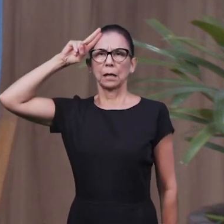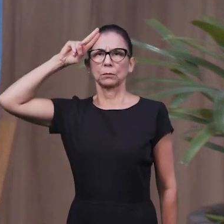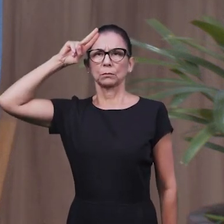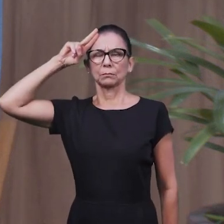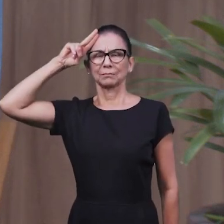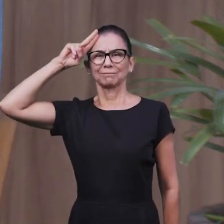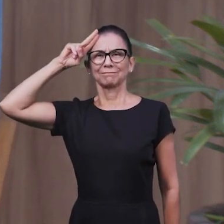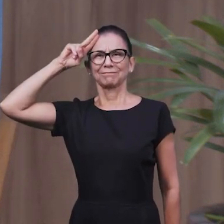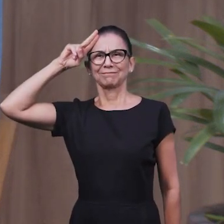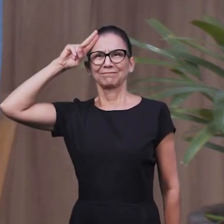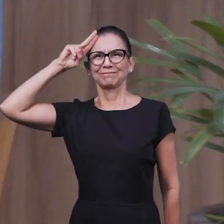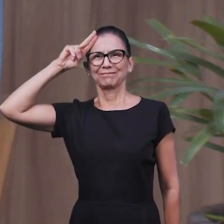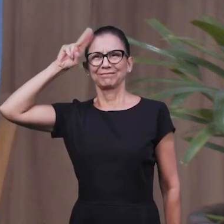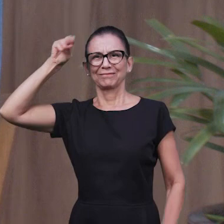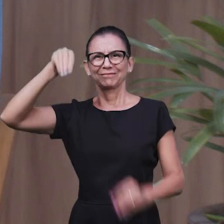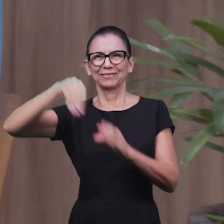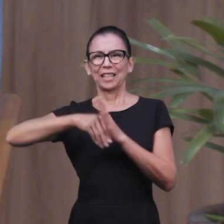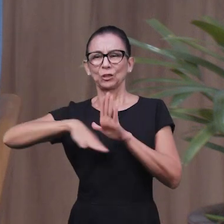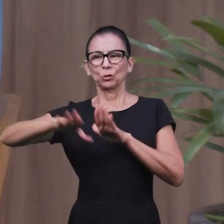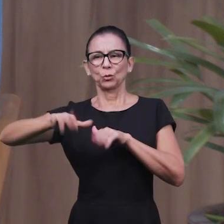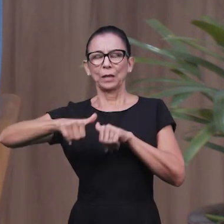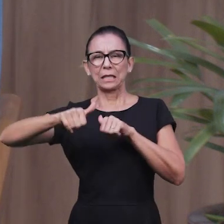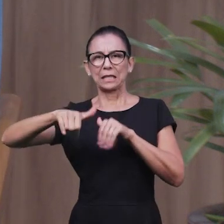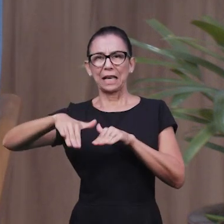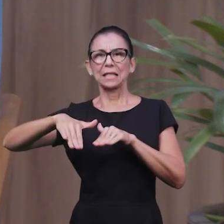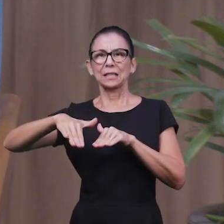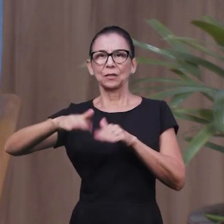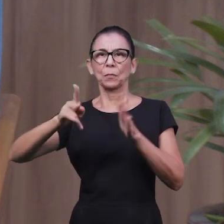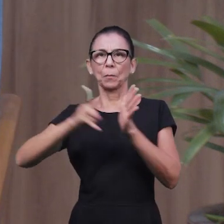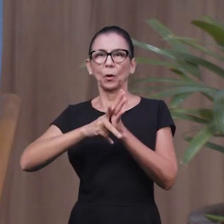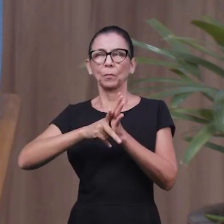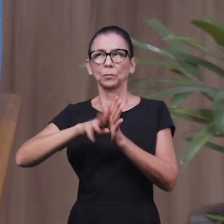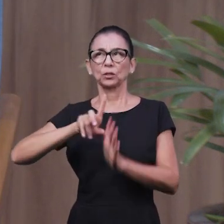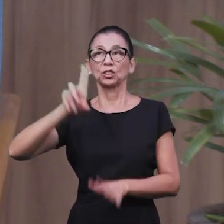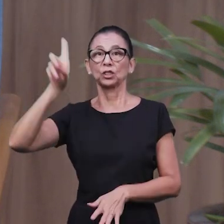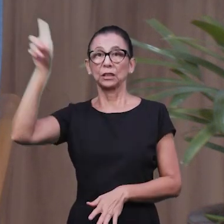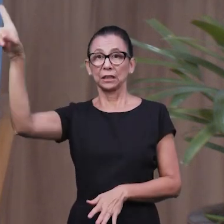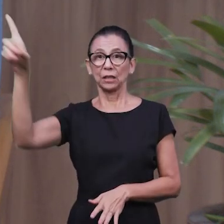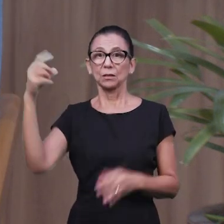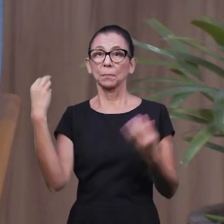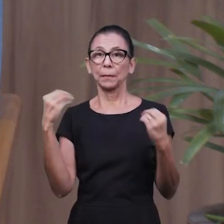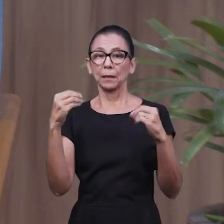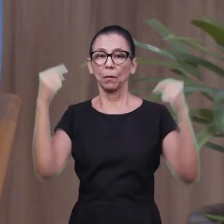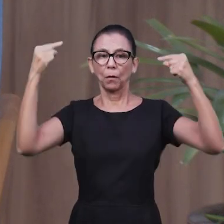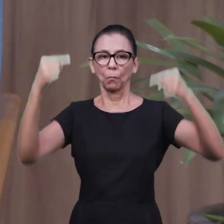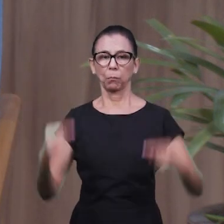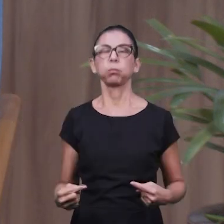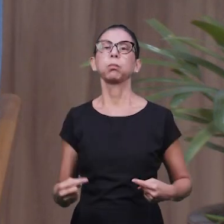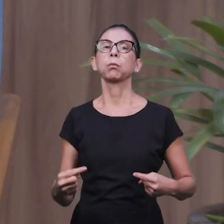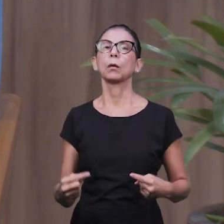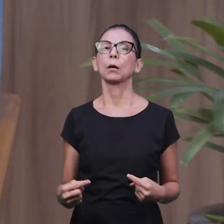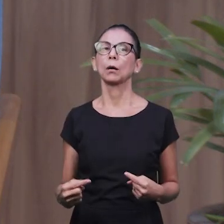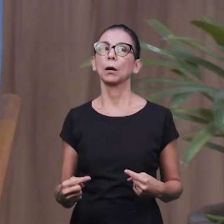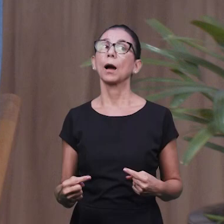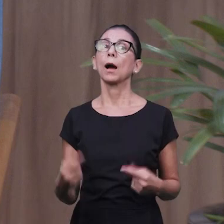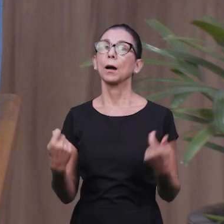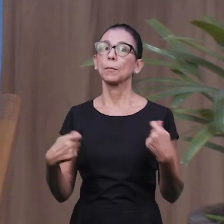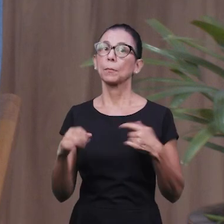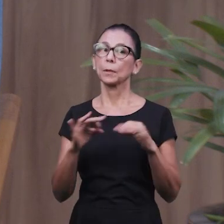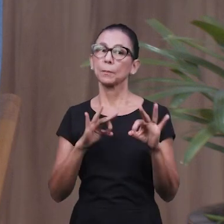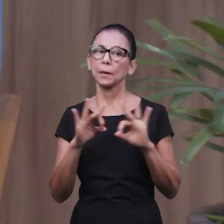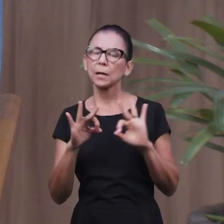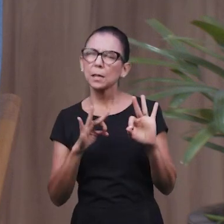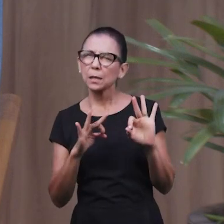Evangelho, mas o exército é feito para enfrentar as batalhas e as oposições, e precisamos estar